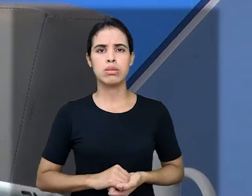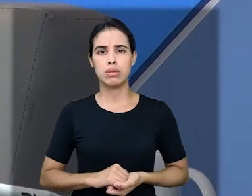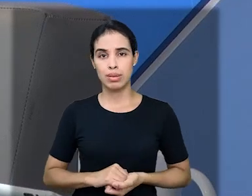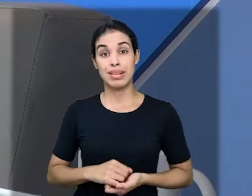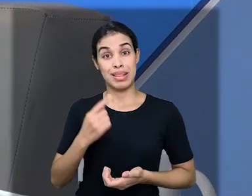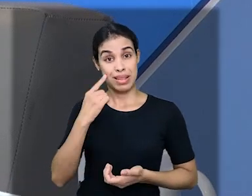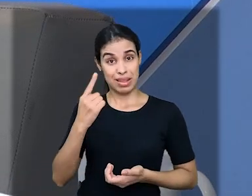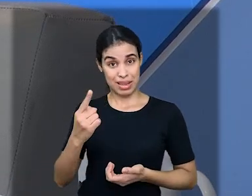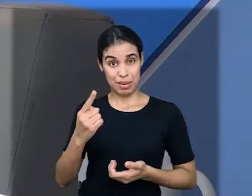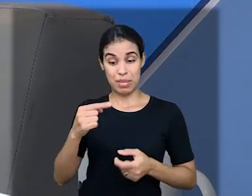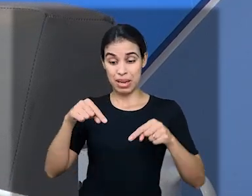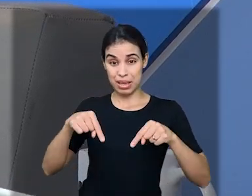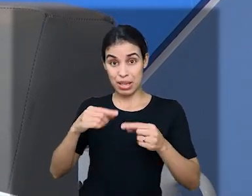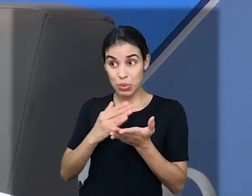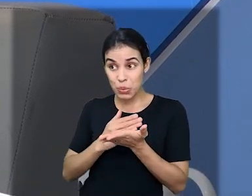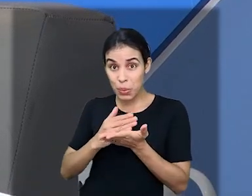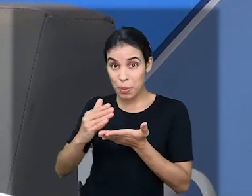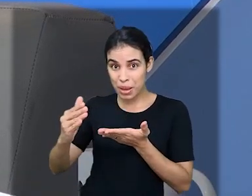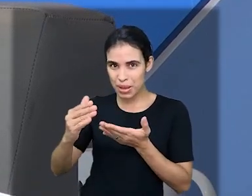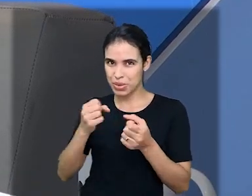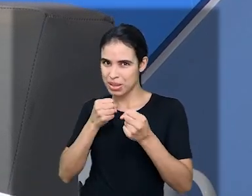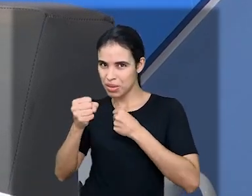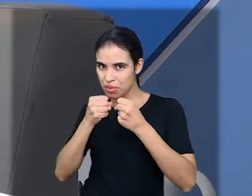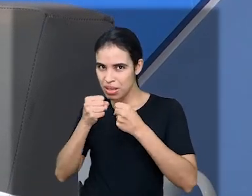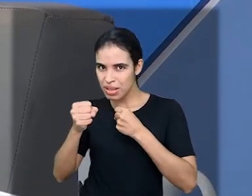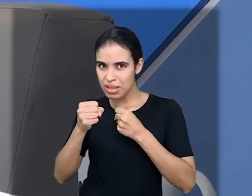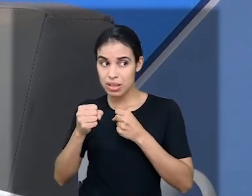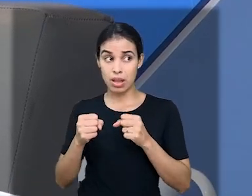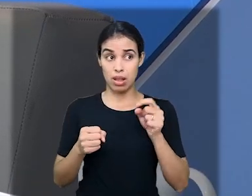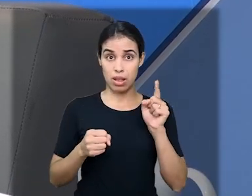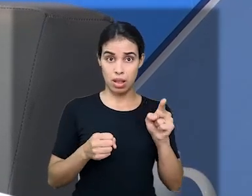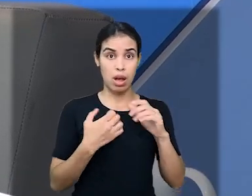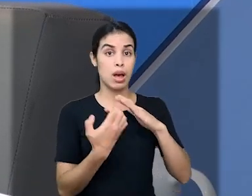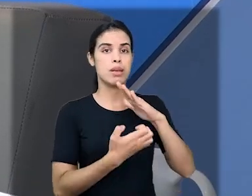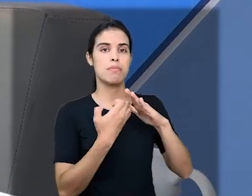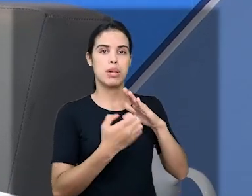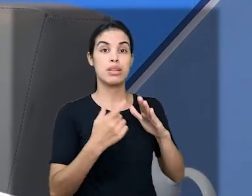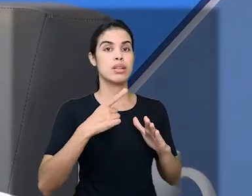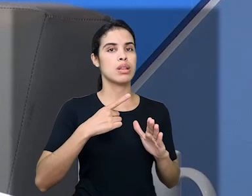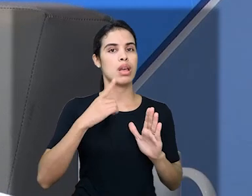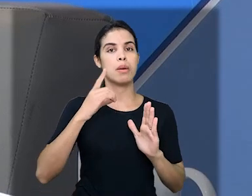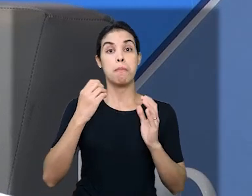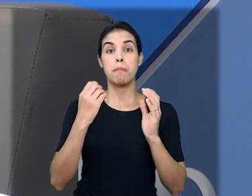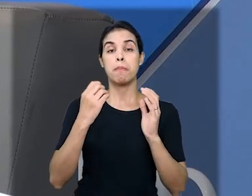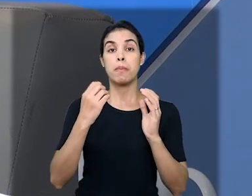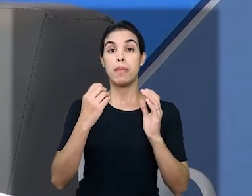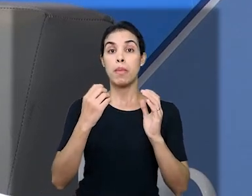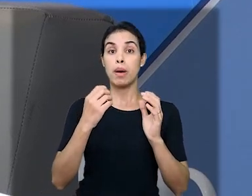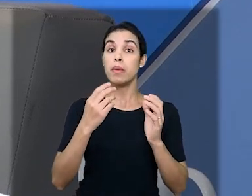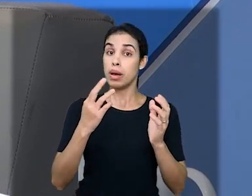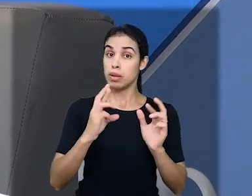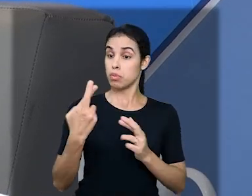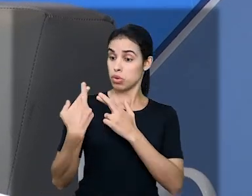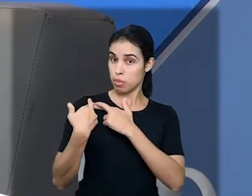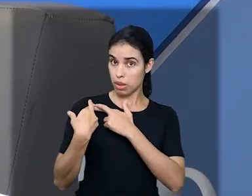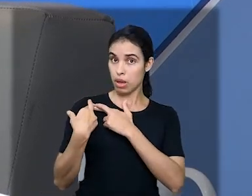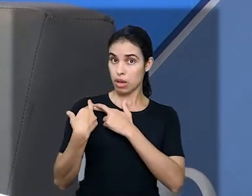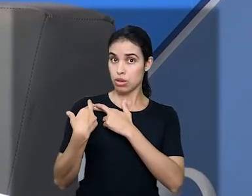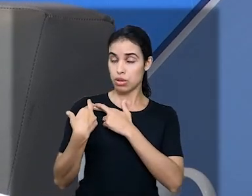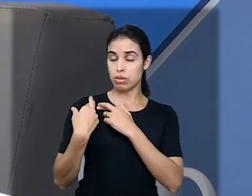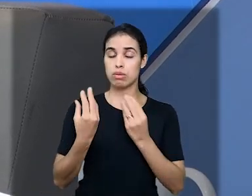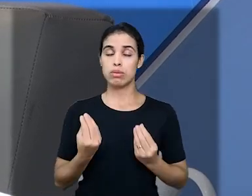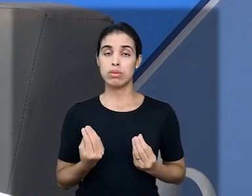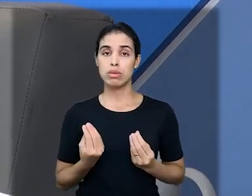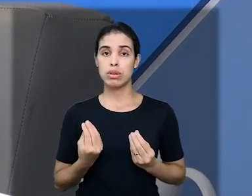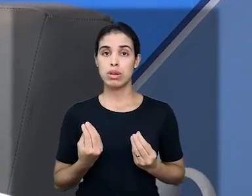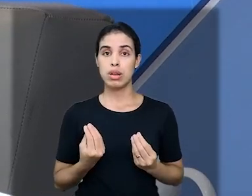causa? No começo da nossa conversa aqui, eu falei de poder diretivo do empregador. O poder diretivo consiste mais ou menos na seguinte